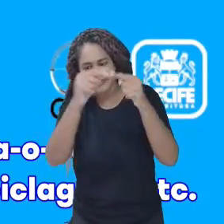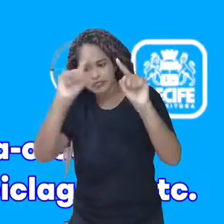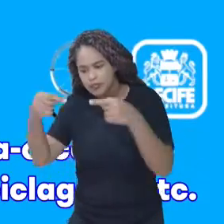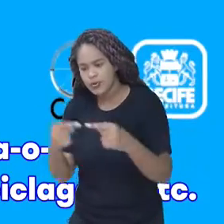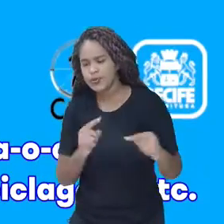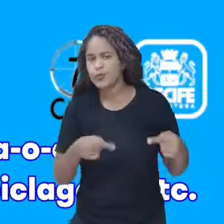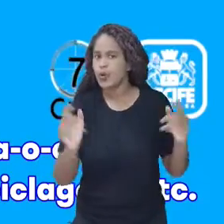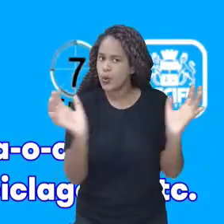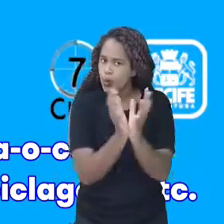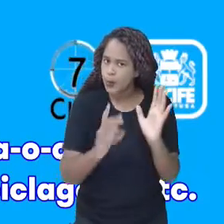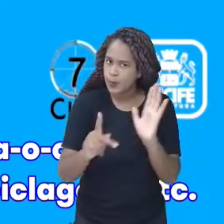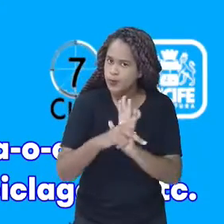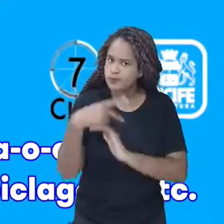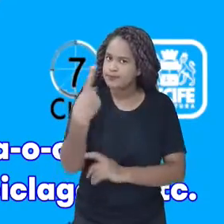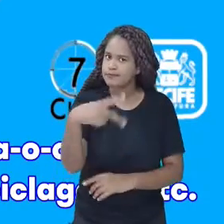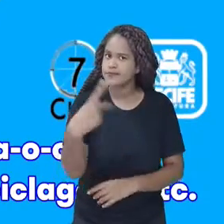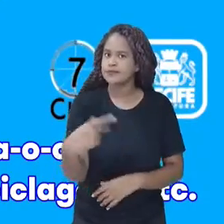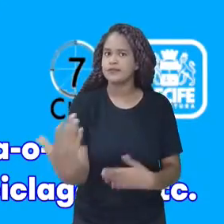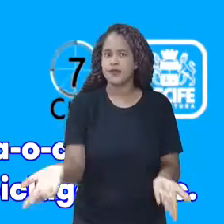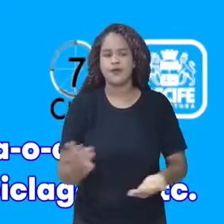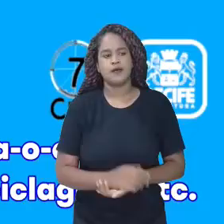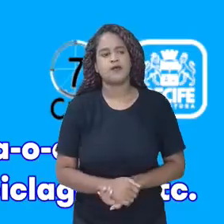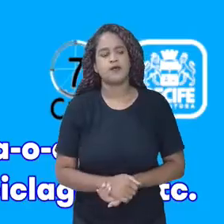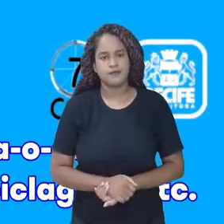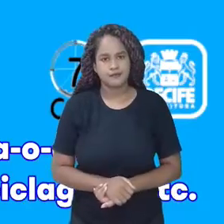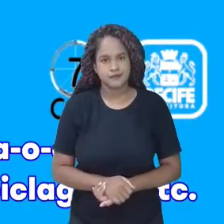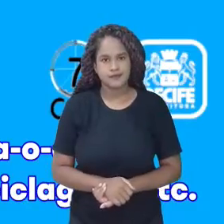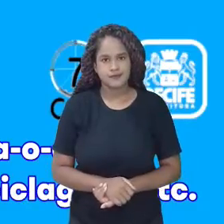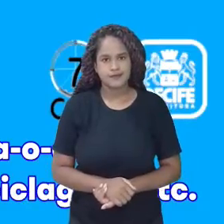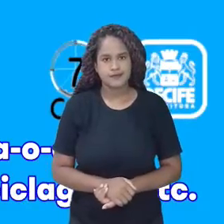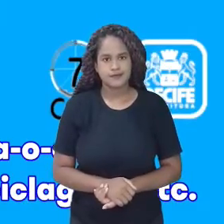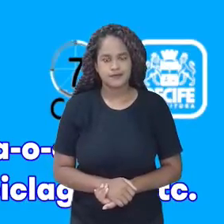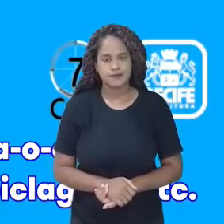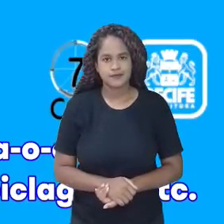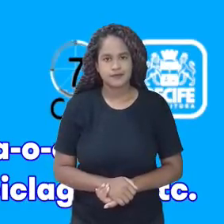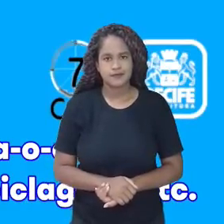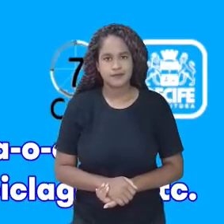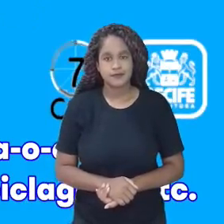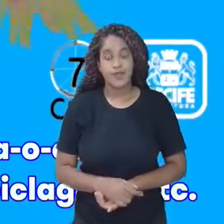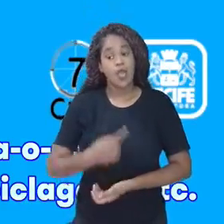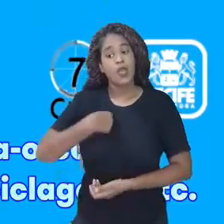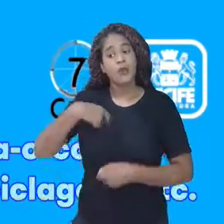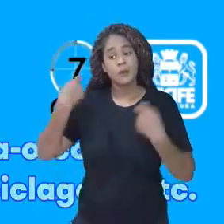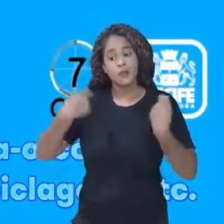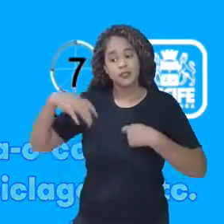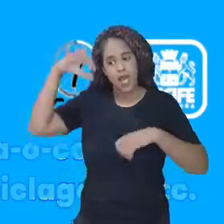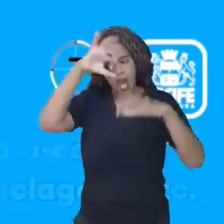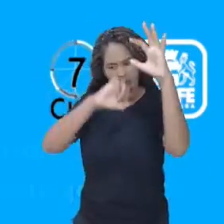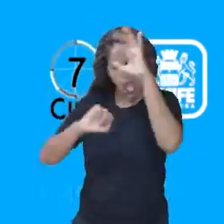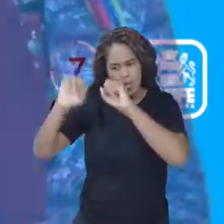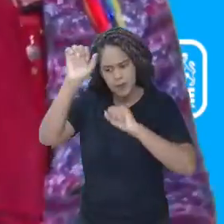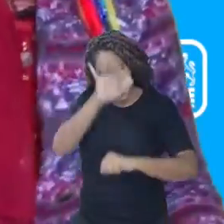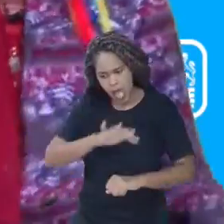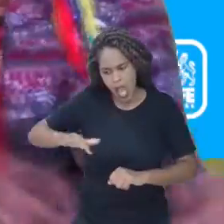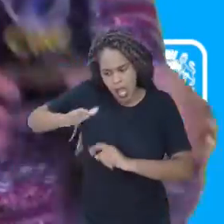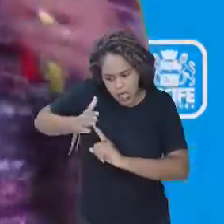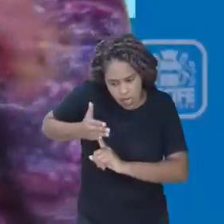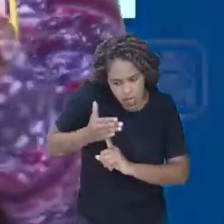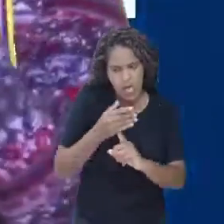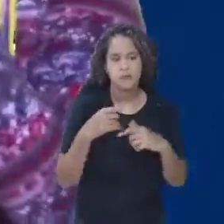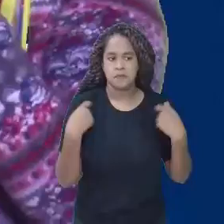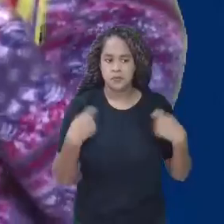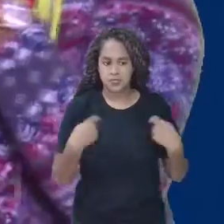tem nada. Sou muito rápida, Tu é Marieta. digital mesmo, eu que não sou. Eu tenho que aprender a ser digital. Fazer os vidinhos. Eu